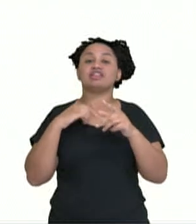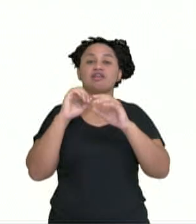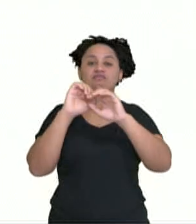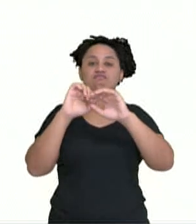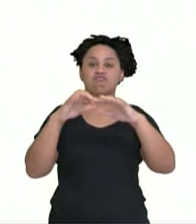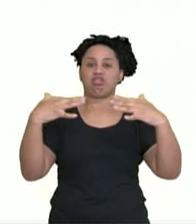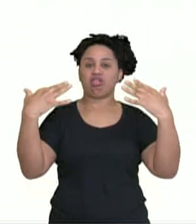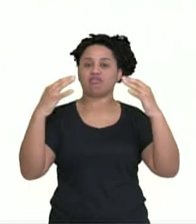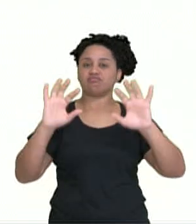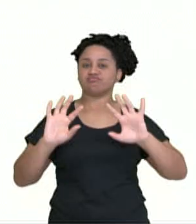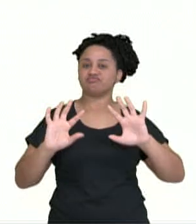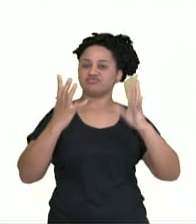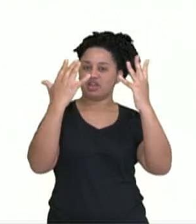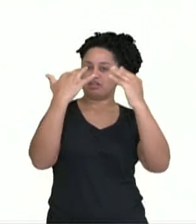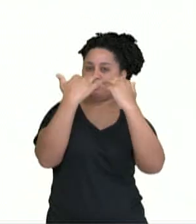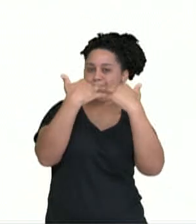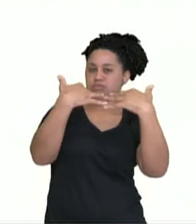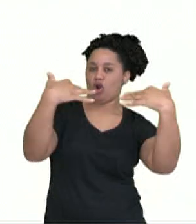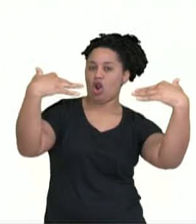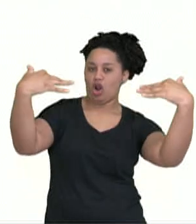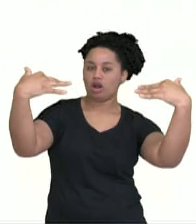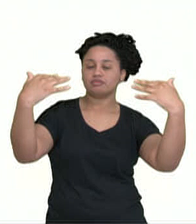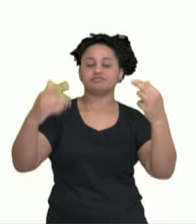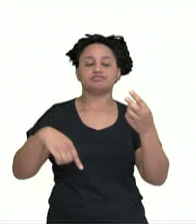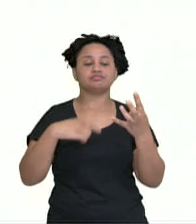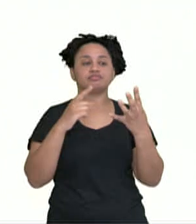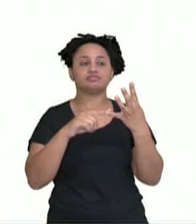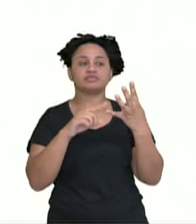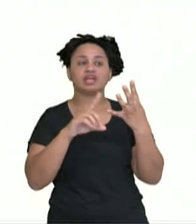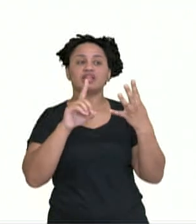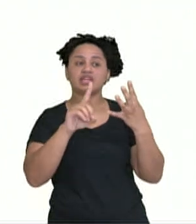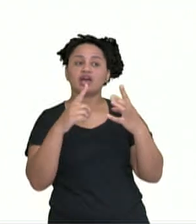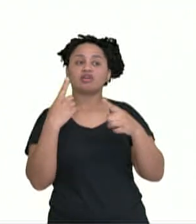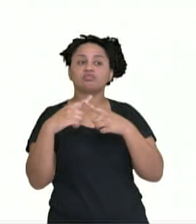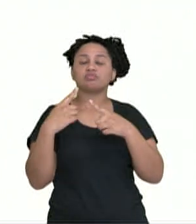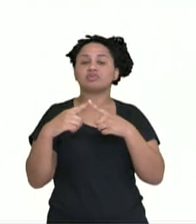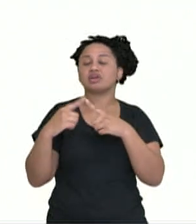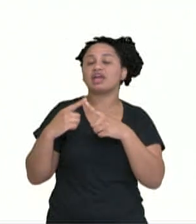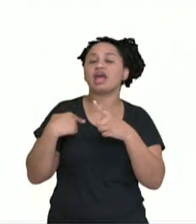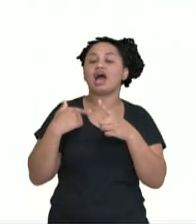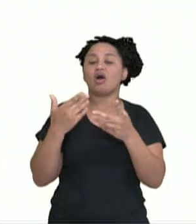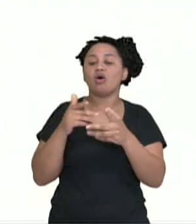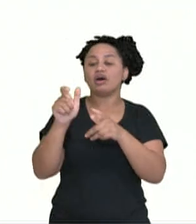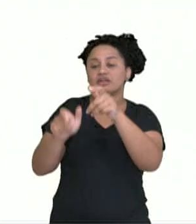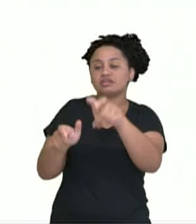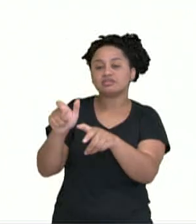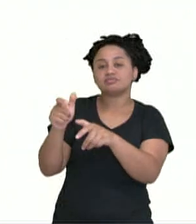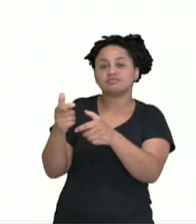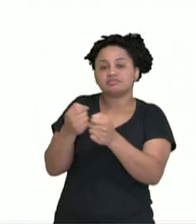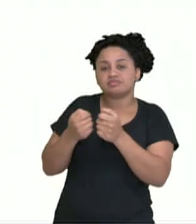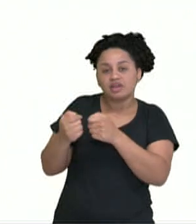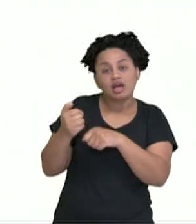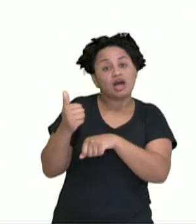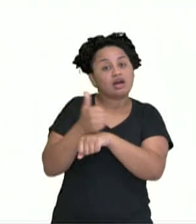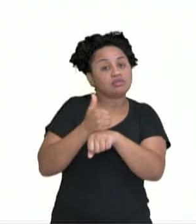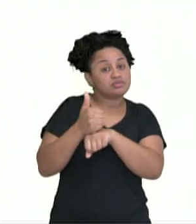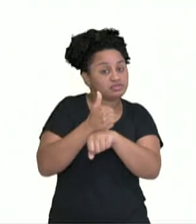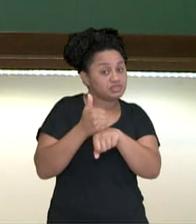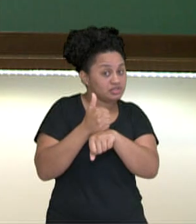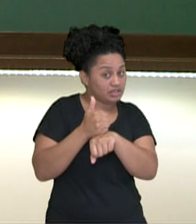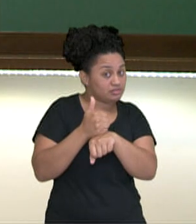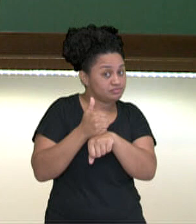grandes eventos que ele proporciona. Ou alternativa D, por causa da profissionalização dos